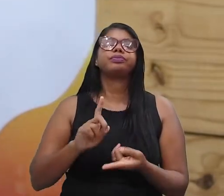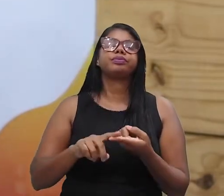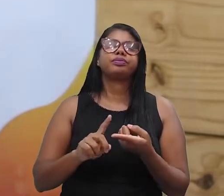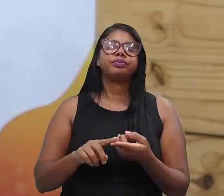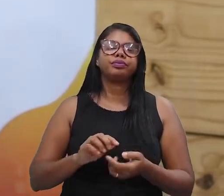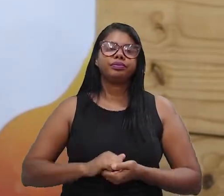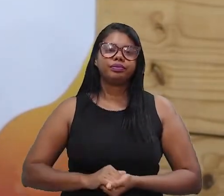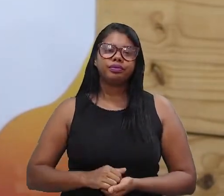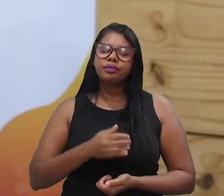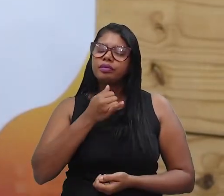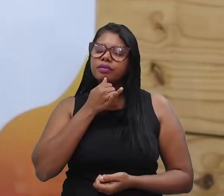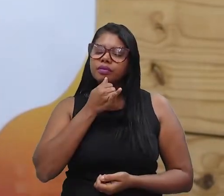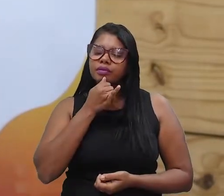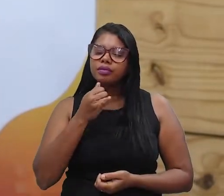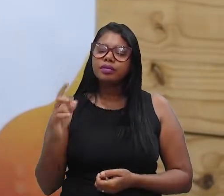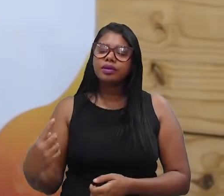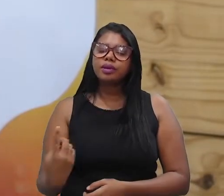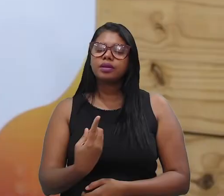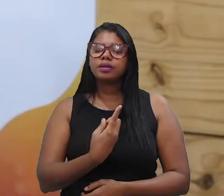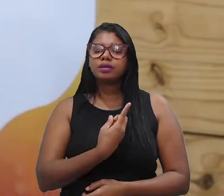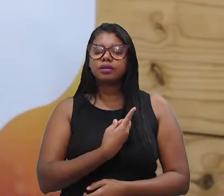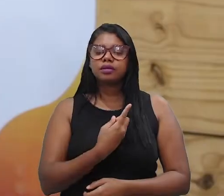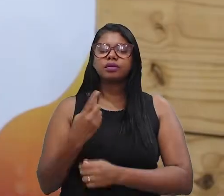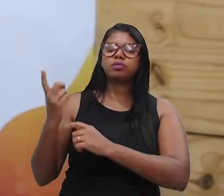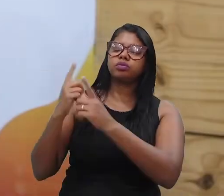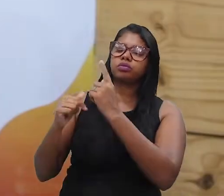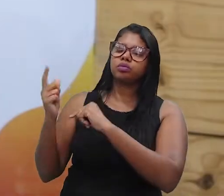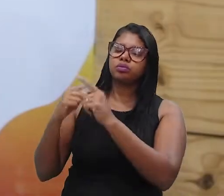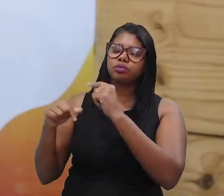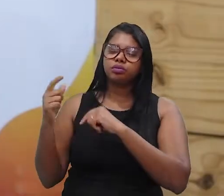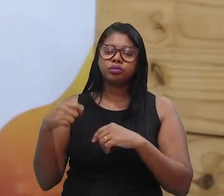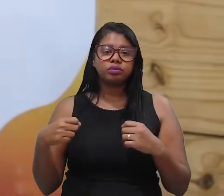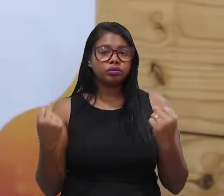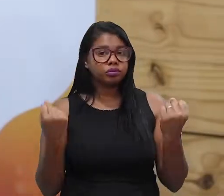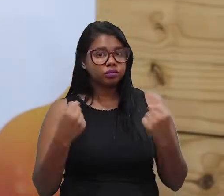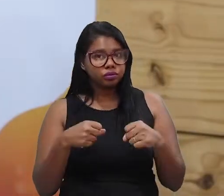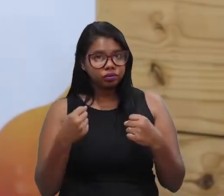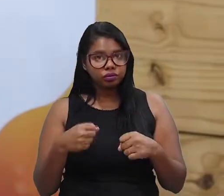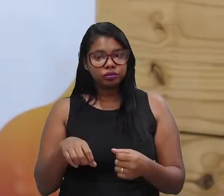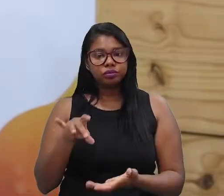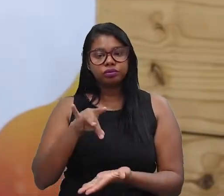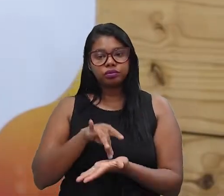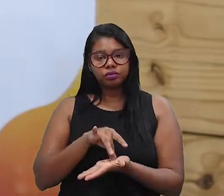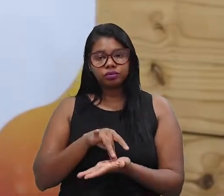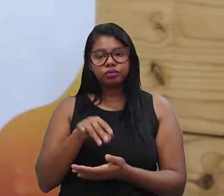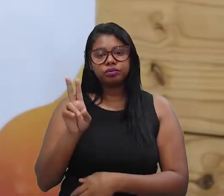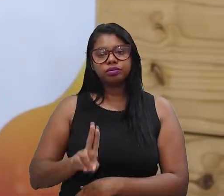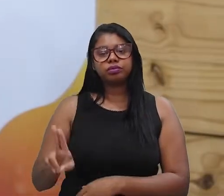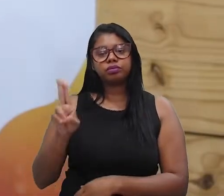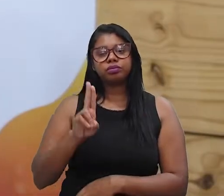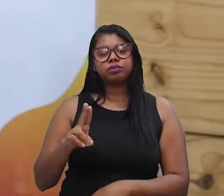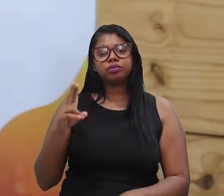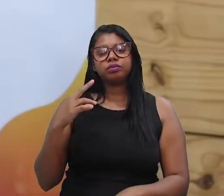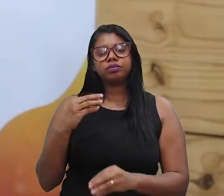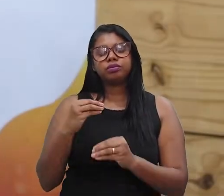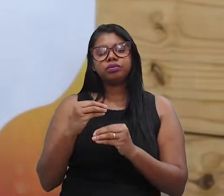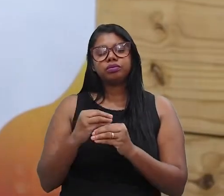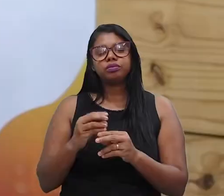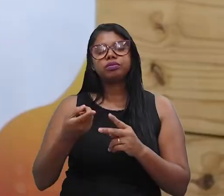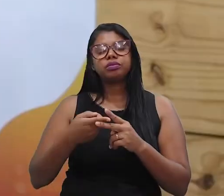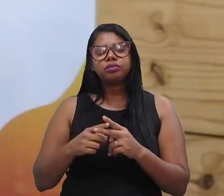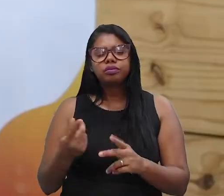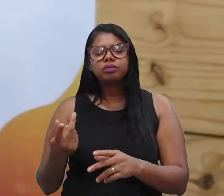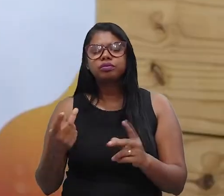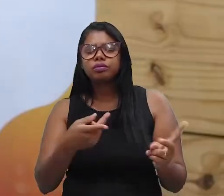mercado. Mas para nós, enquanto administradores, estar preparado para utilizar ferramentas e fazer